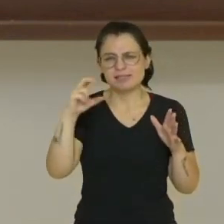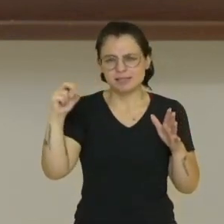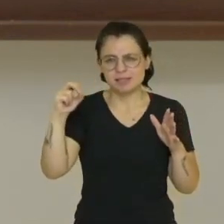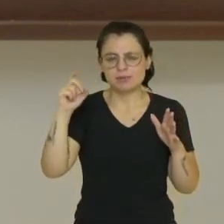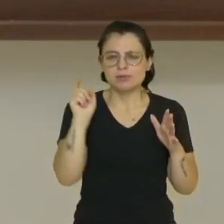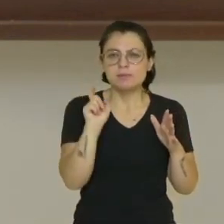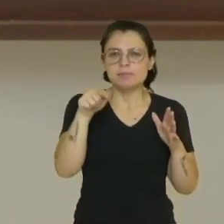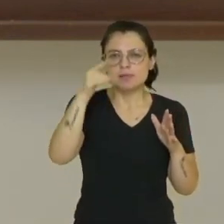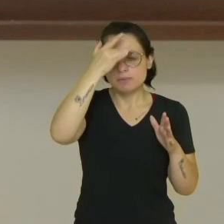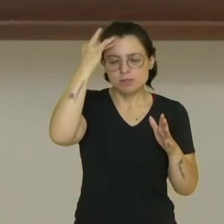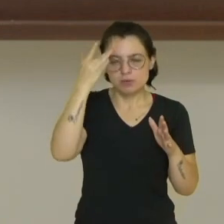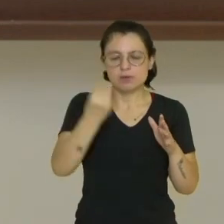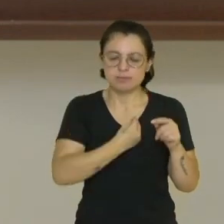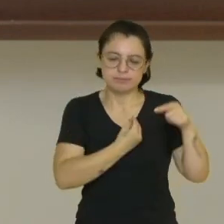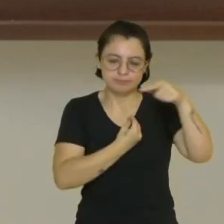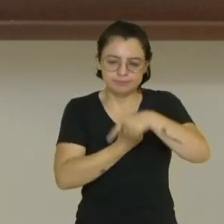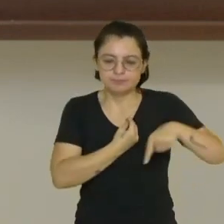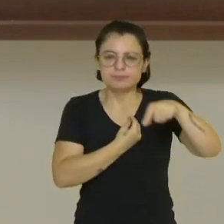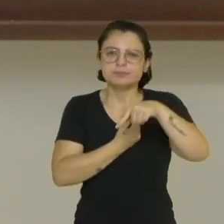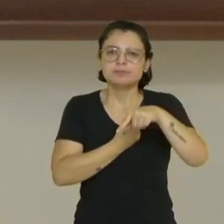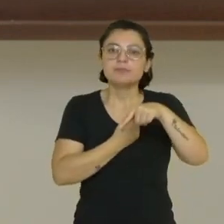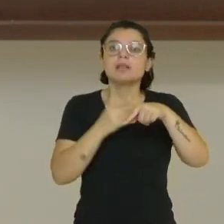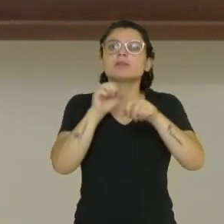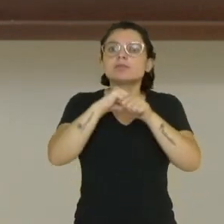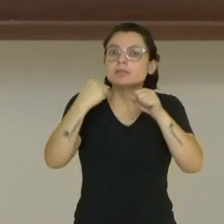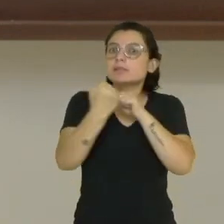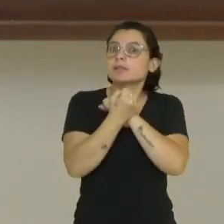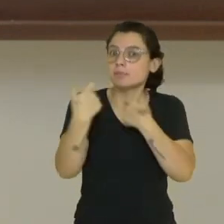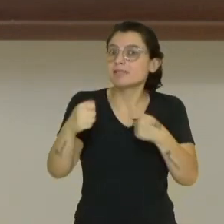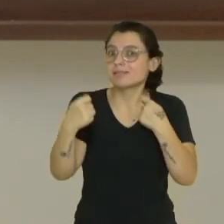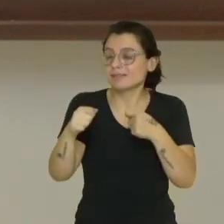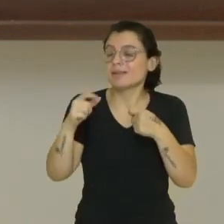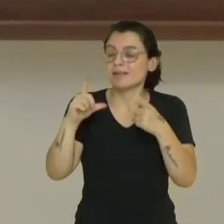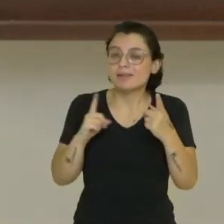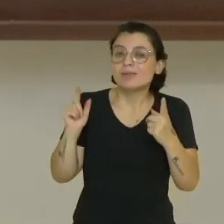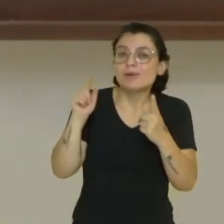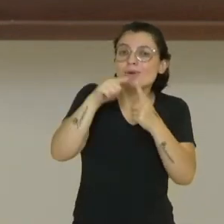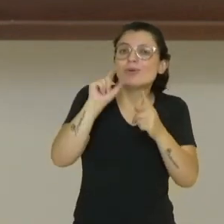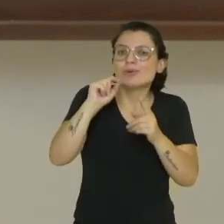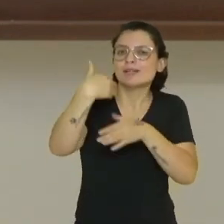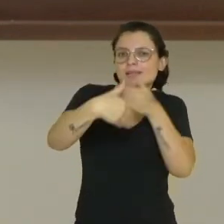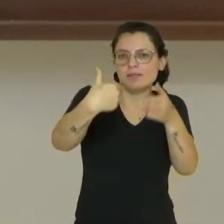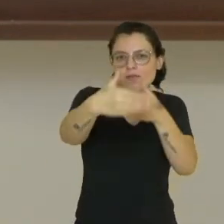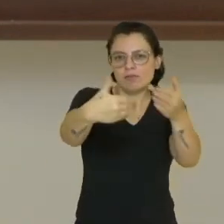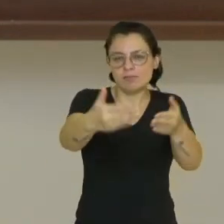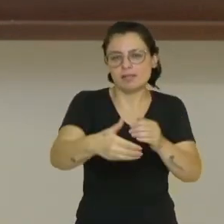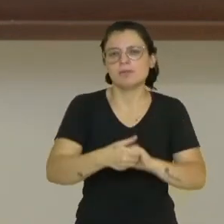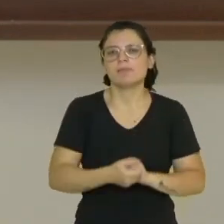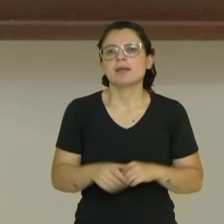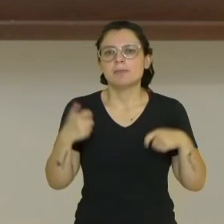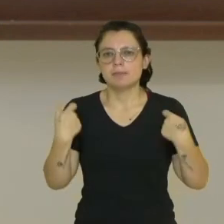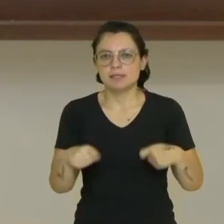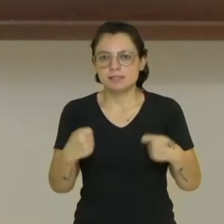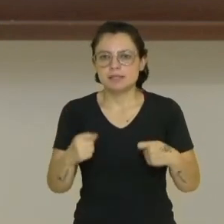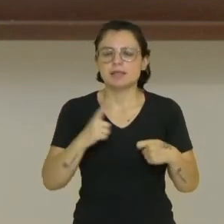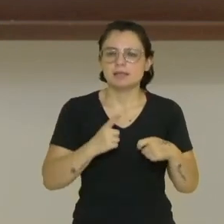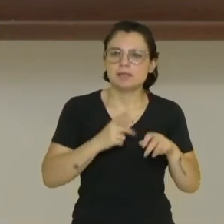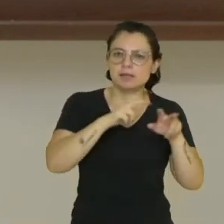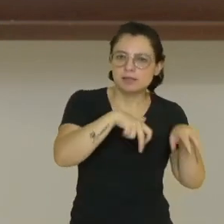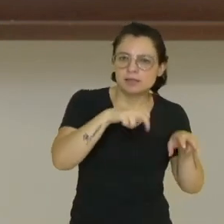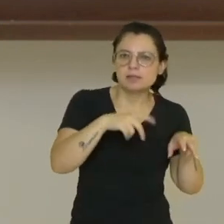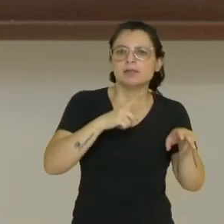isso acontecesse, tinha que ser uma sociedade que tivesse alcançado o desenvolvimento, né? Então tinha que ter, além da agricultura,